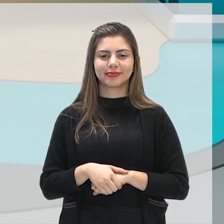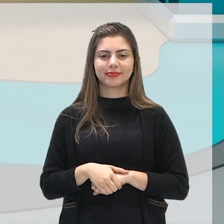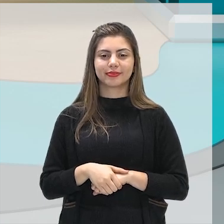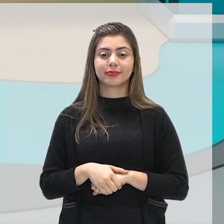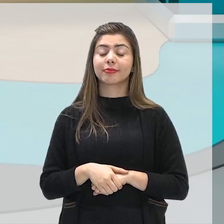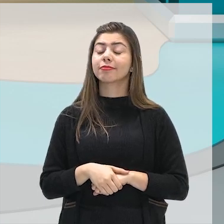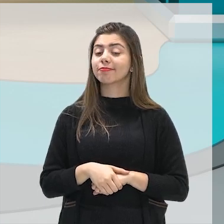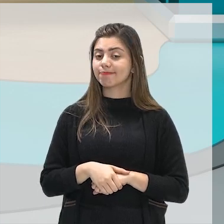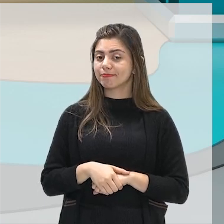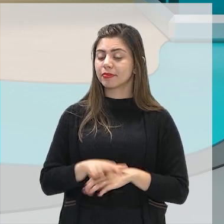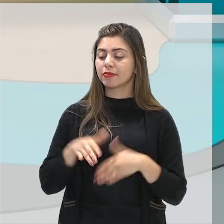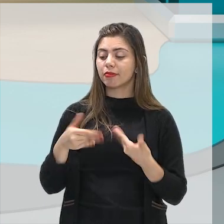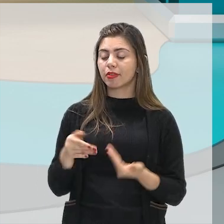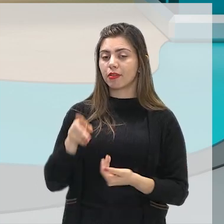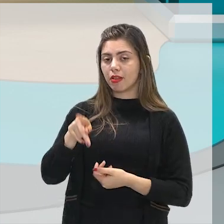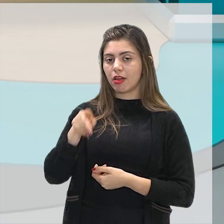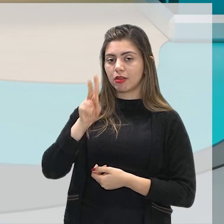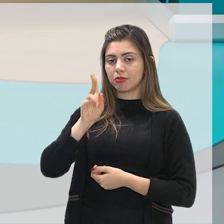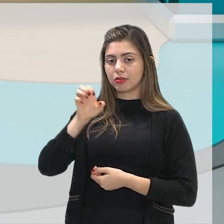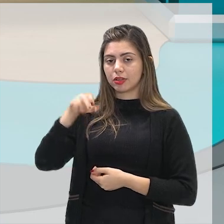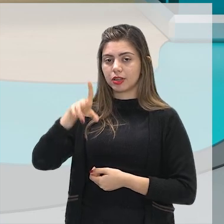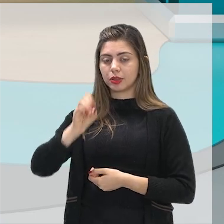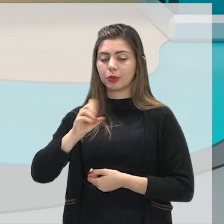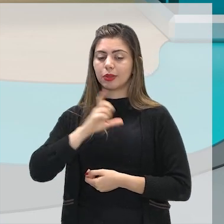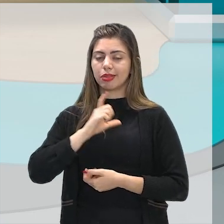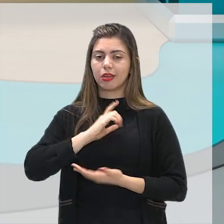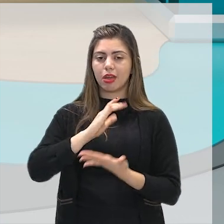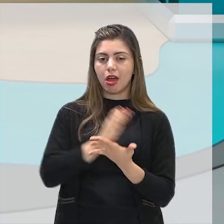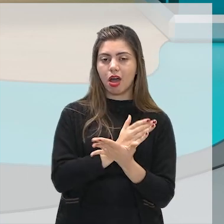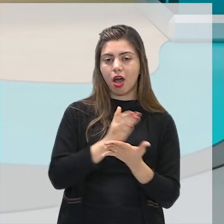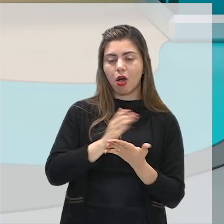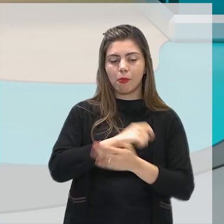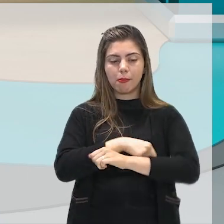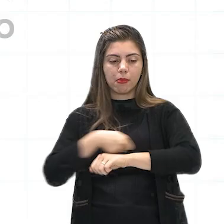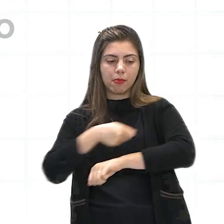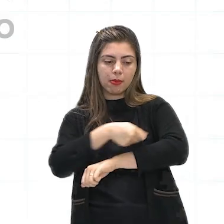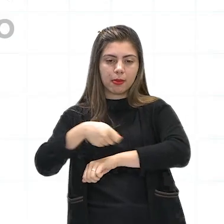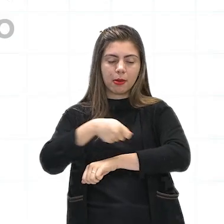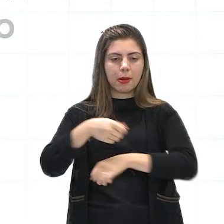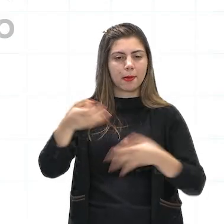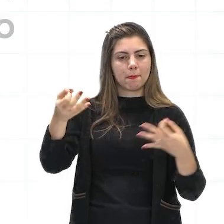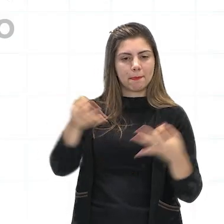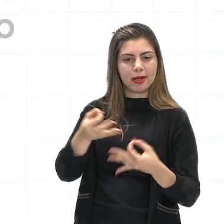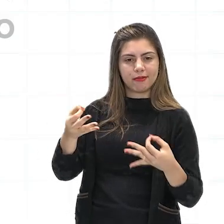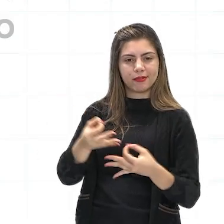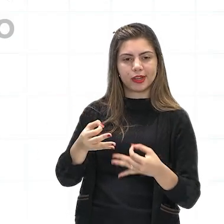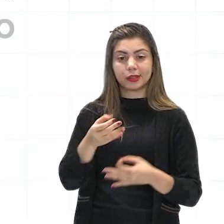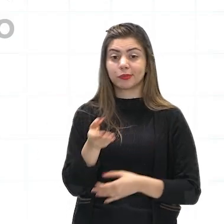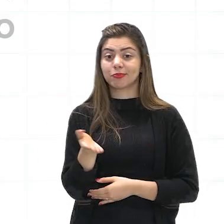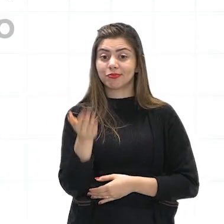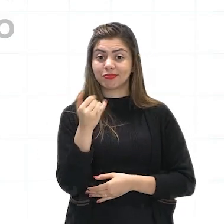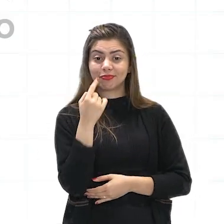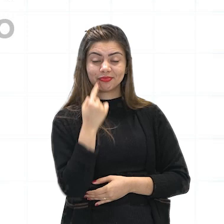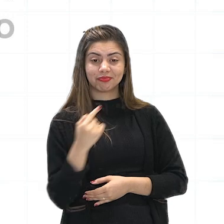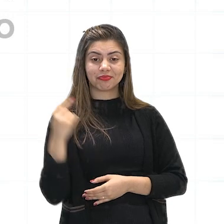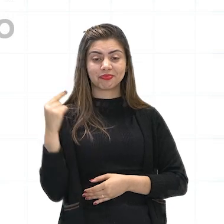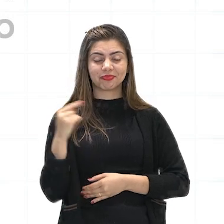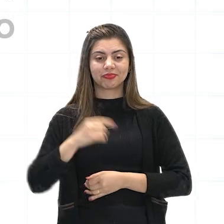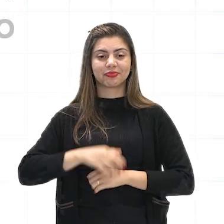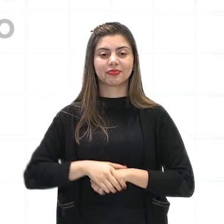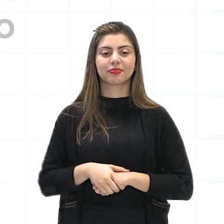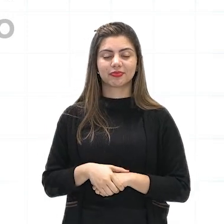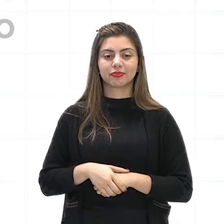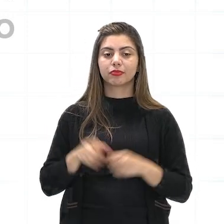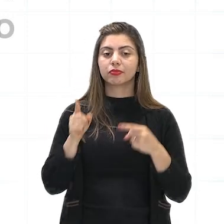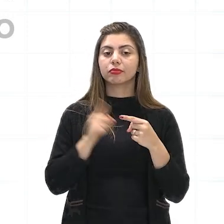No Kendo, existem alguns golpes que são considerados perfeitos. Vamos relembrar quais são.